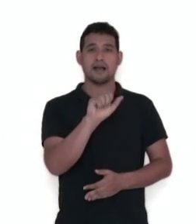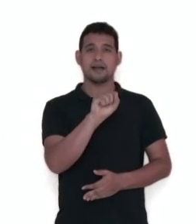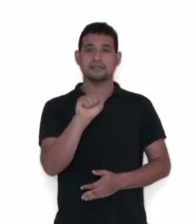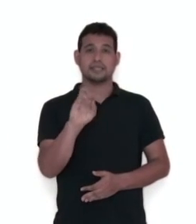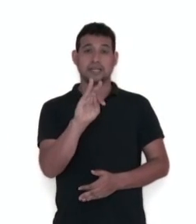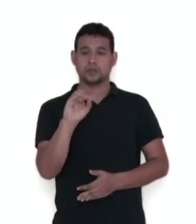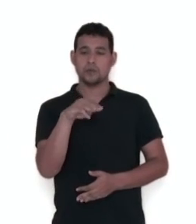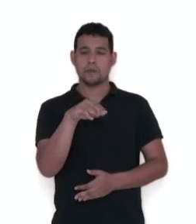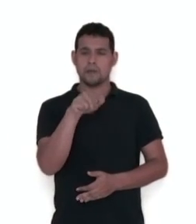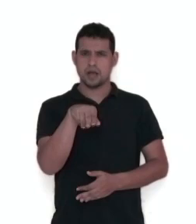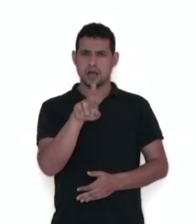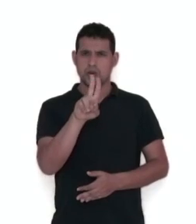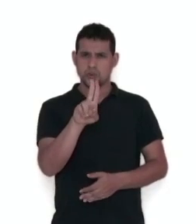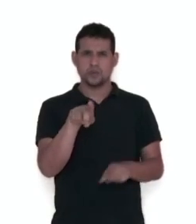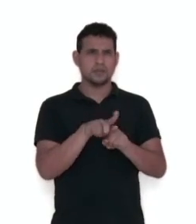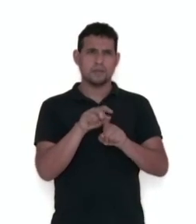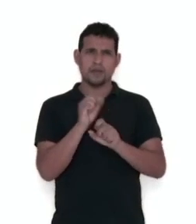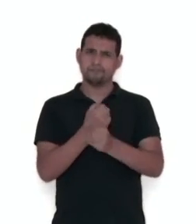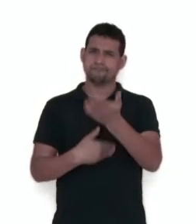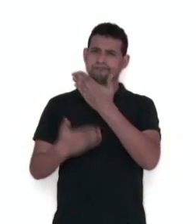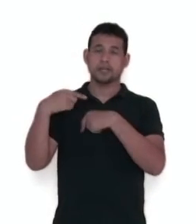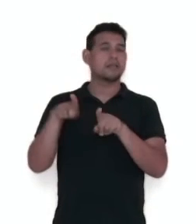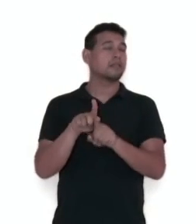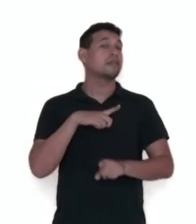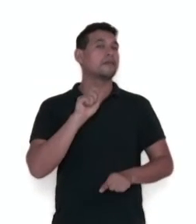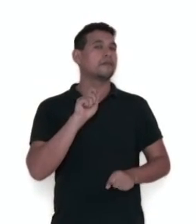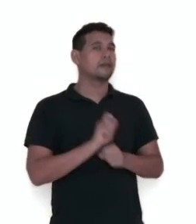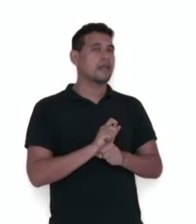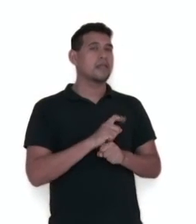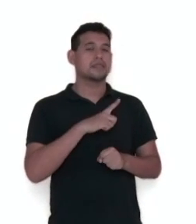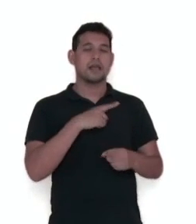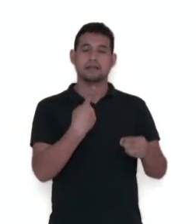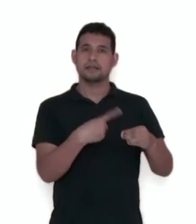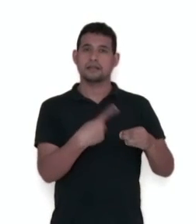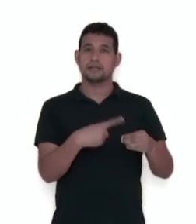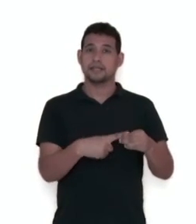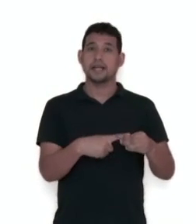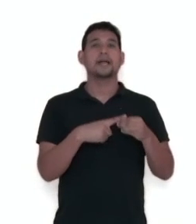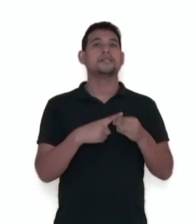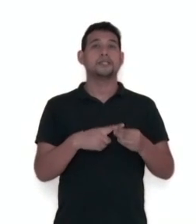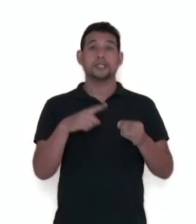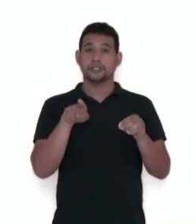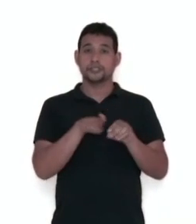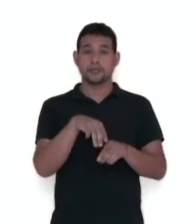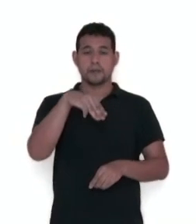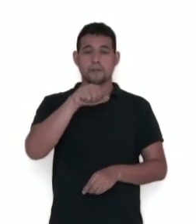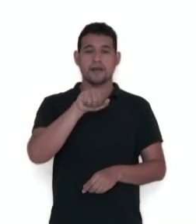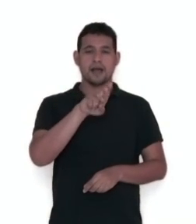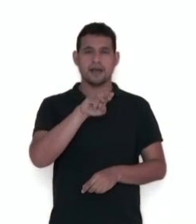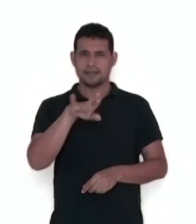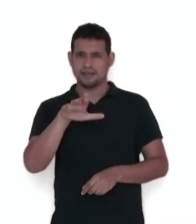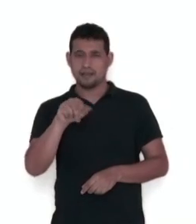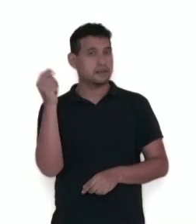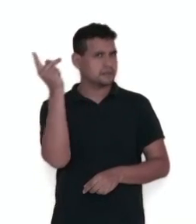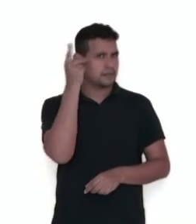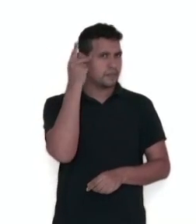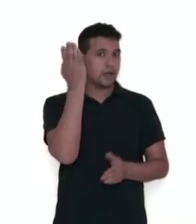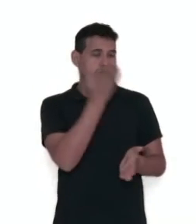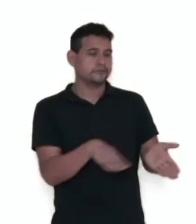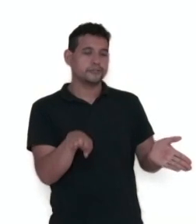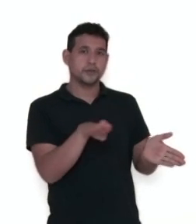del siglo pasado. Vivió su niñez en la ciudad de Marília, São Paulo, y llegó en